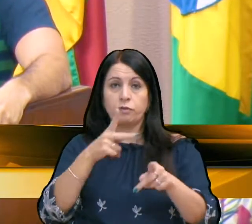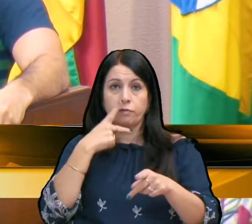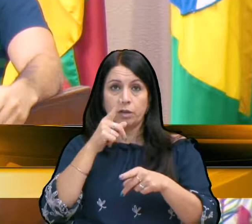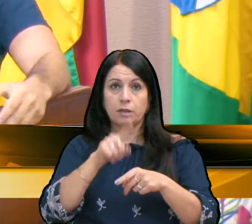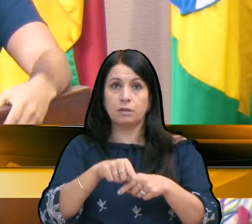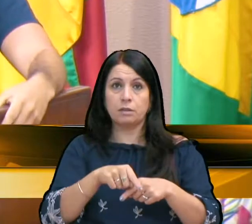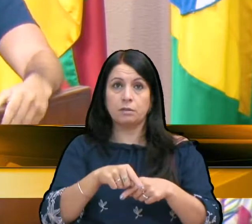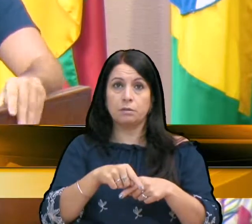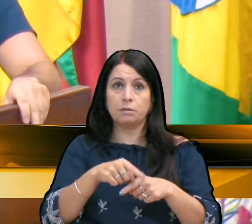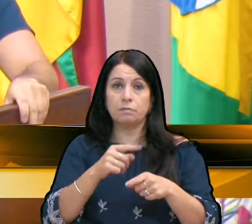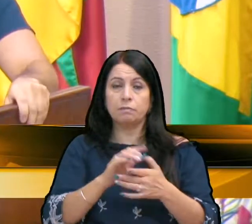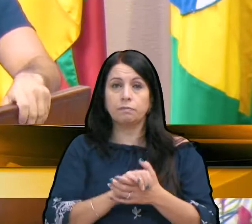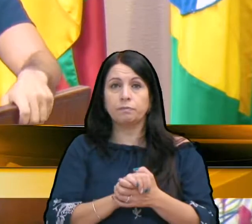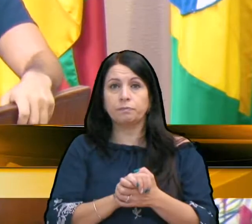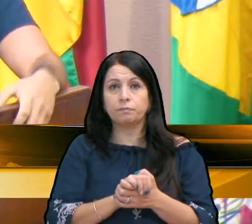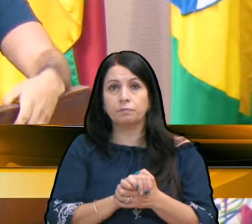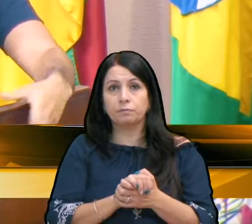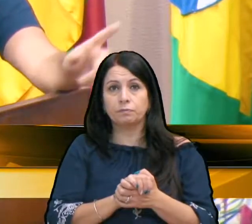Porque